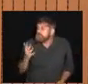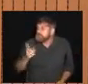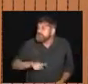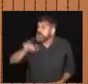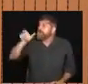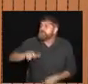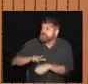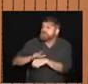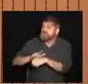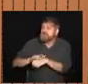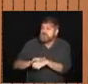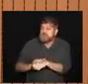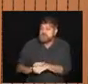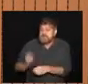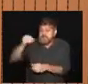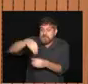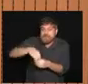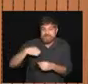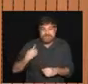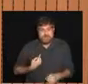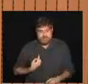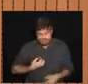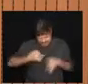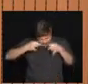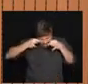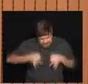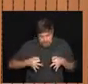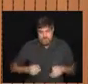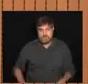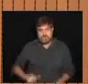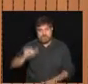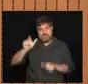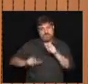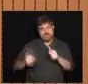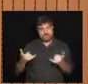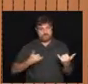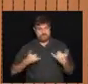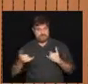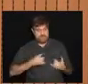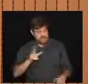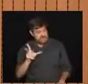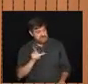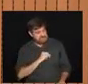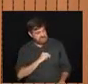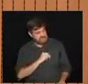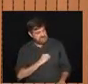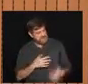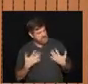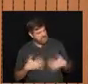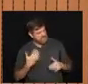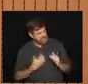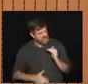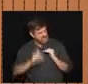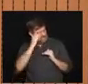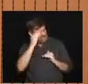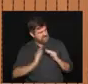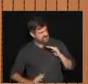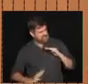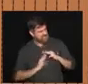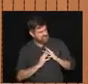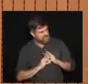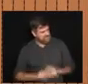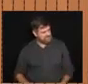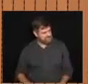pessoas. Então, se a gente acertar, muita gente vai falar assim, nossa, mas vocês exageraram, hein? Fecharam